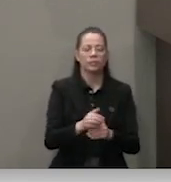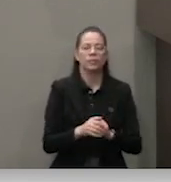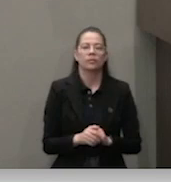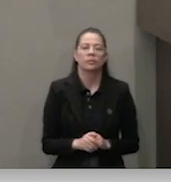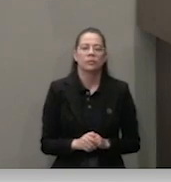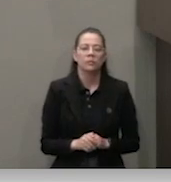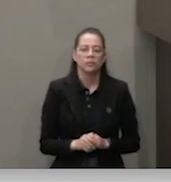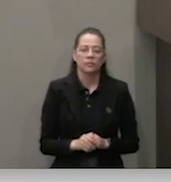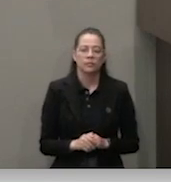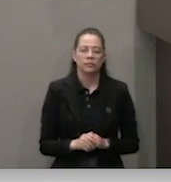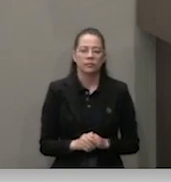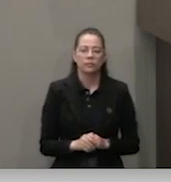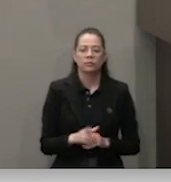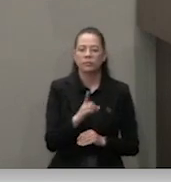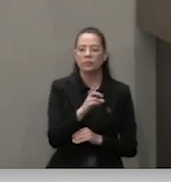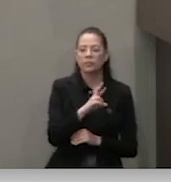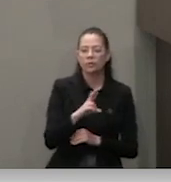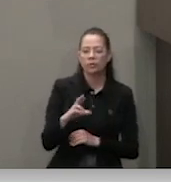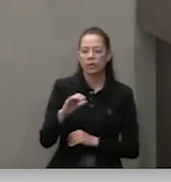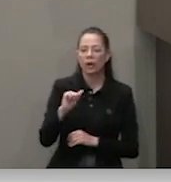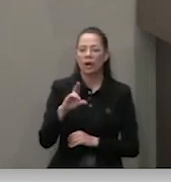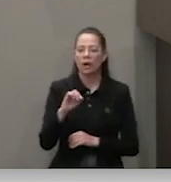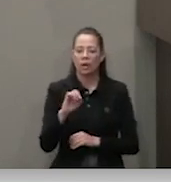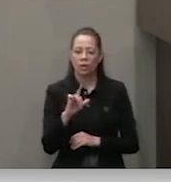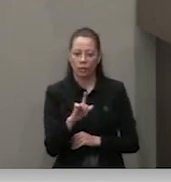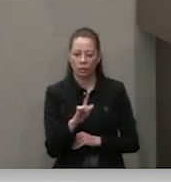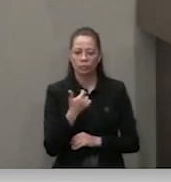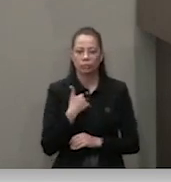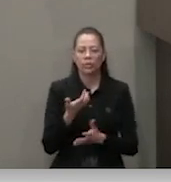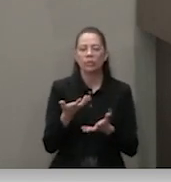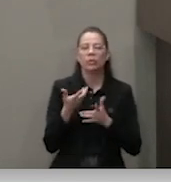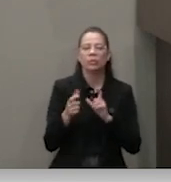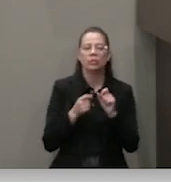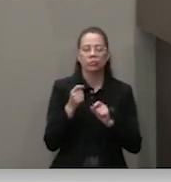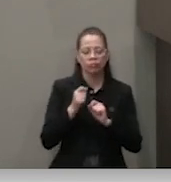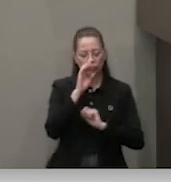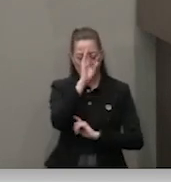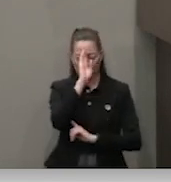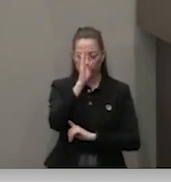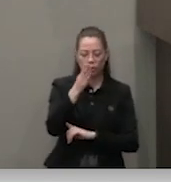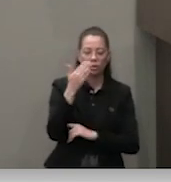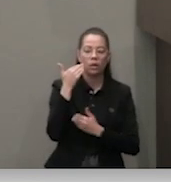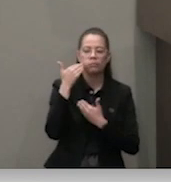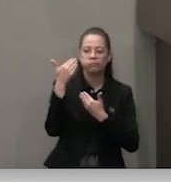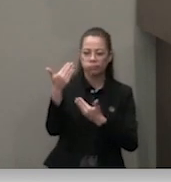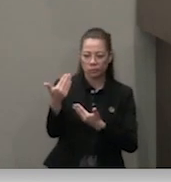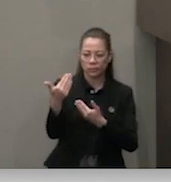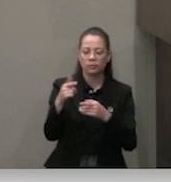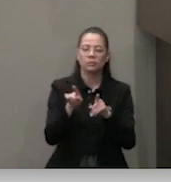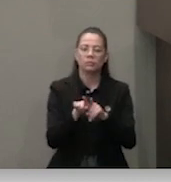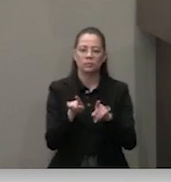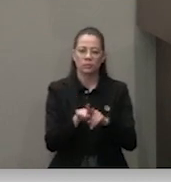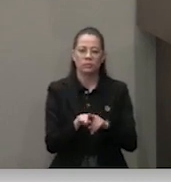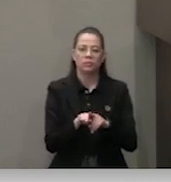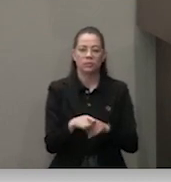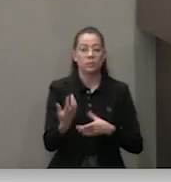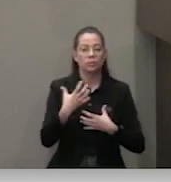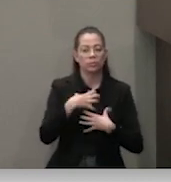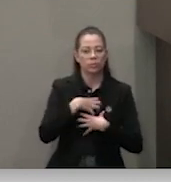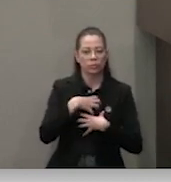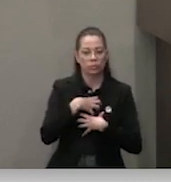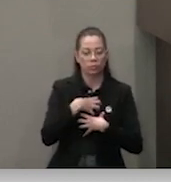dppa Dora Carol eu quero diretamente lhe agradecer uma